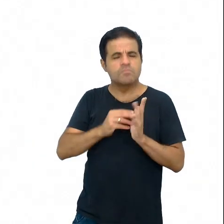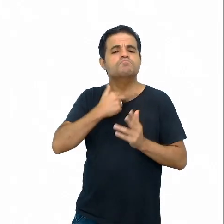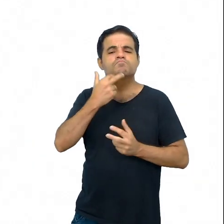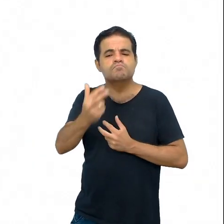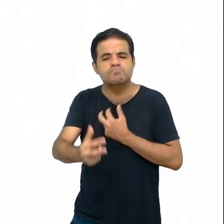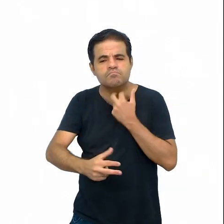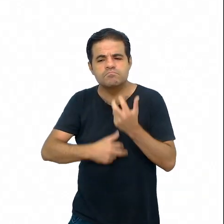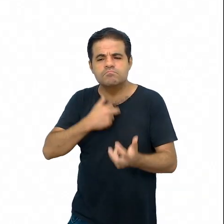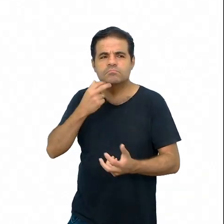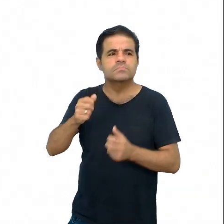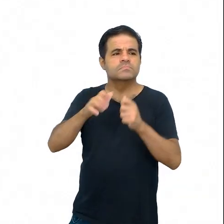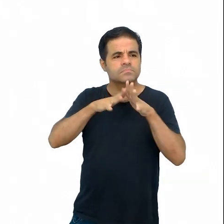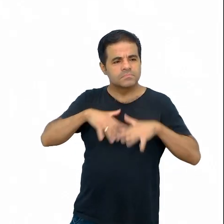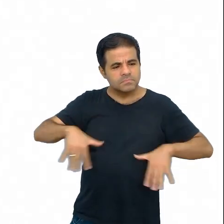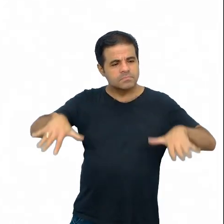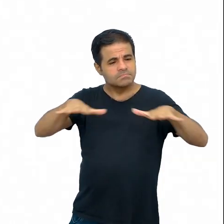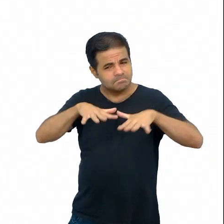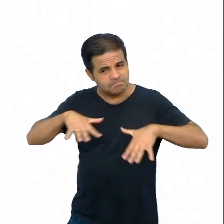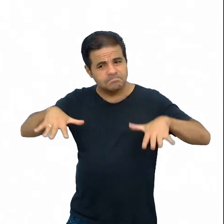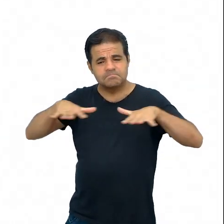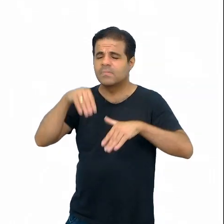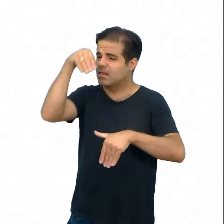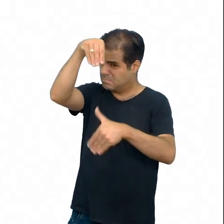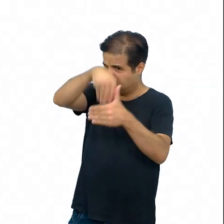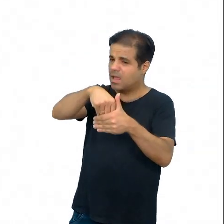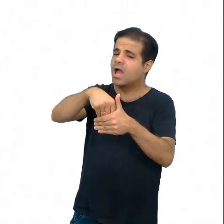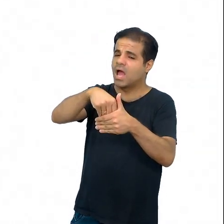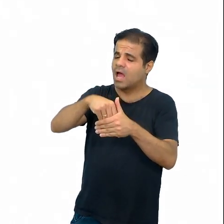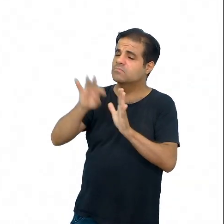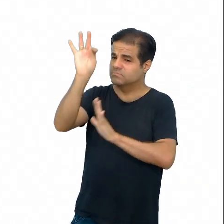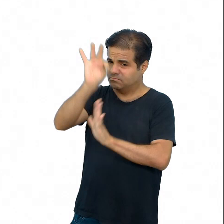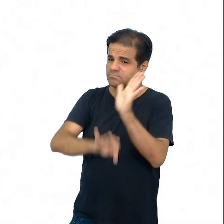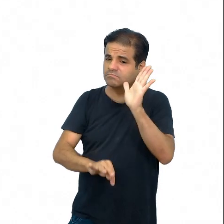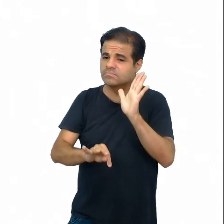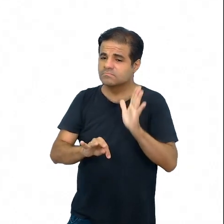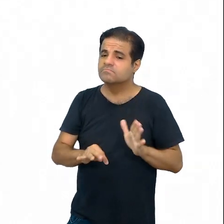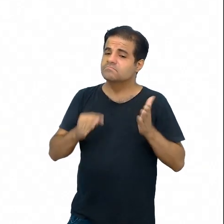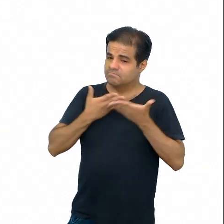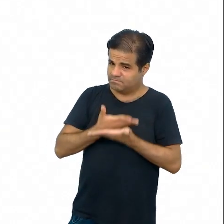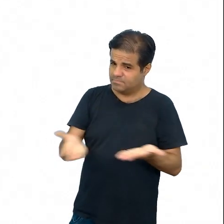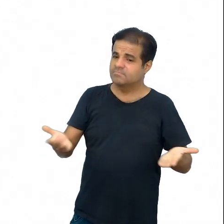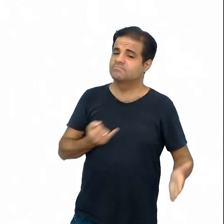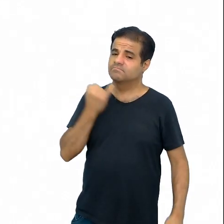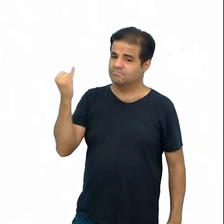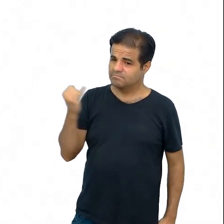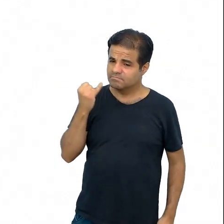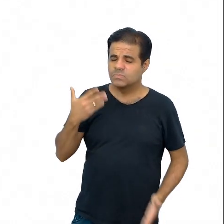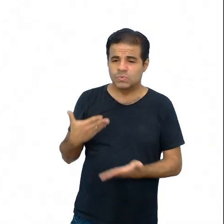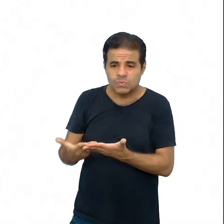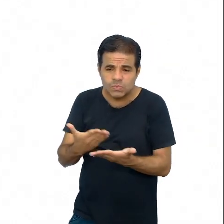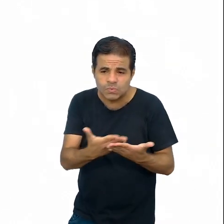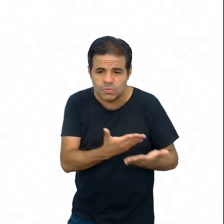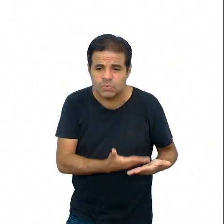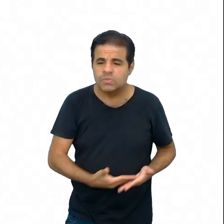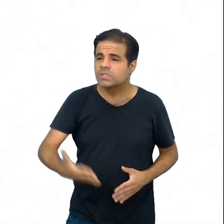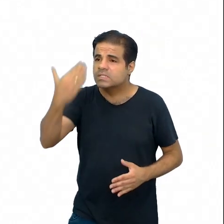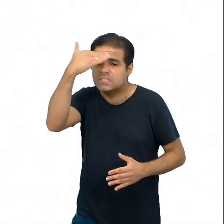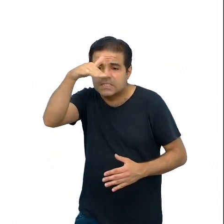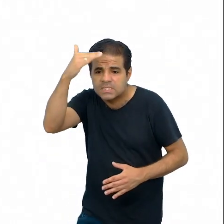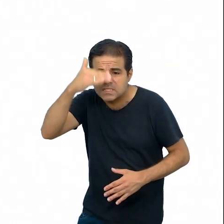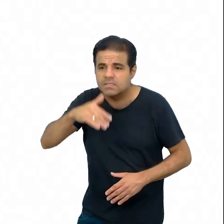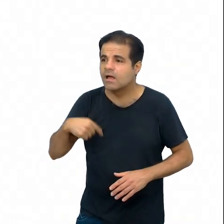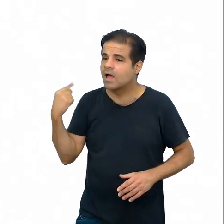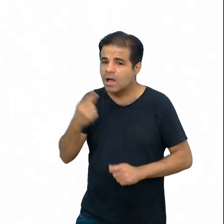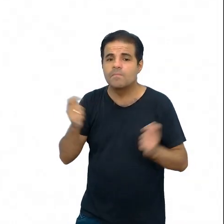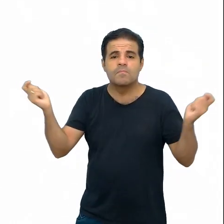vozes alheias, né, essas vozes que estão dentro do texto, também é muito importante que os estudantes compreendam que, para